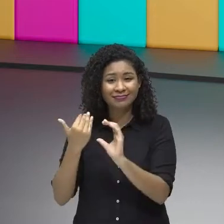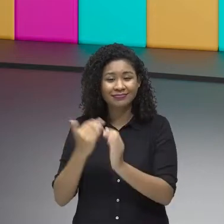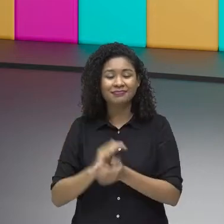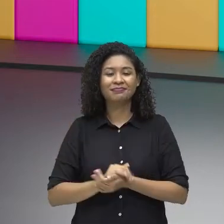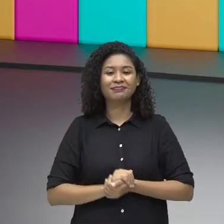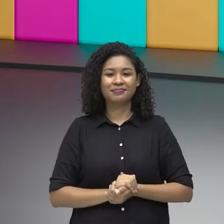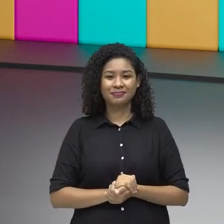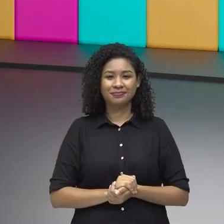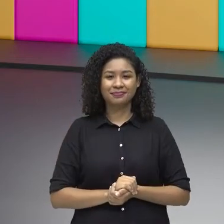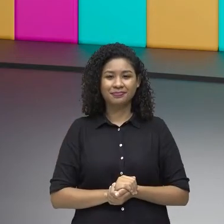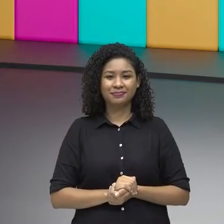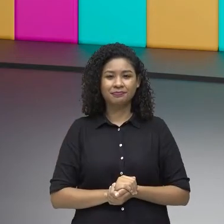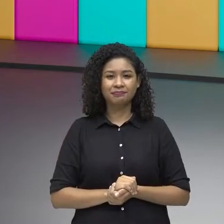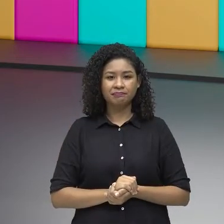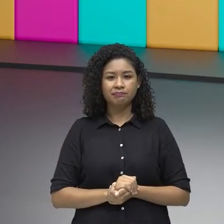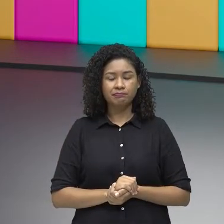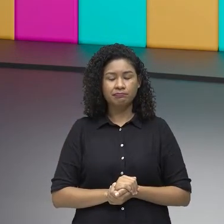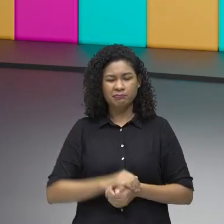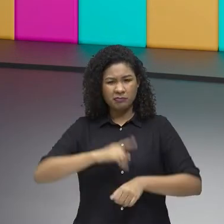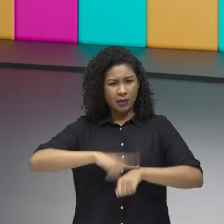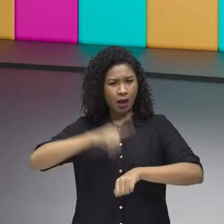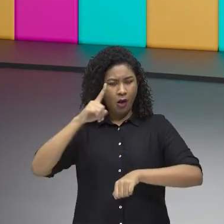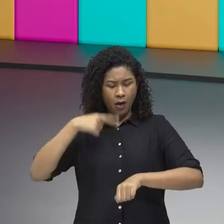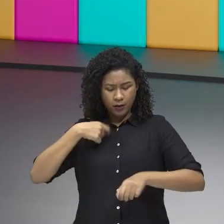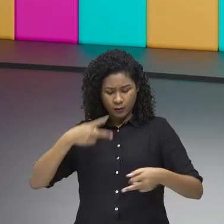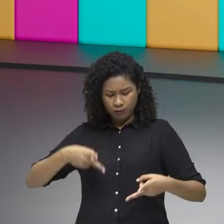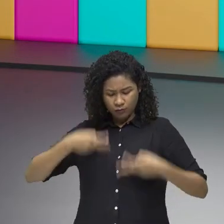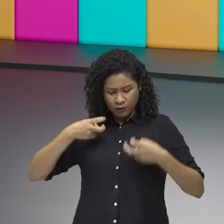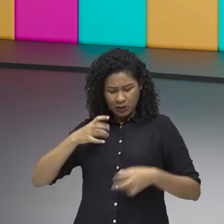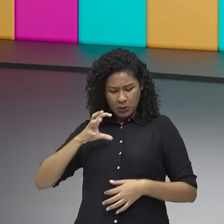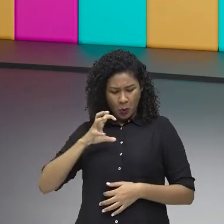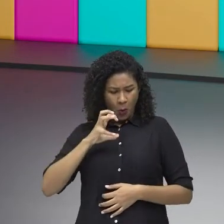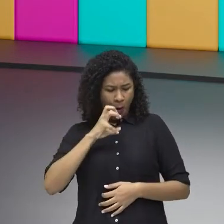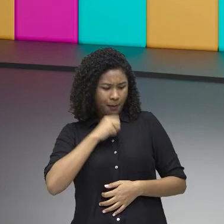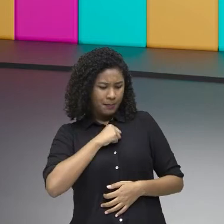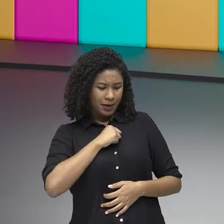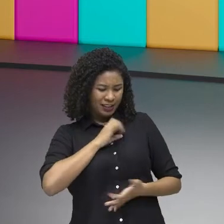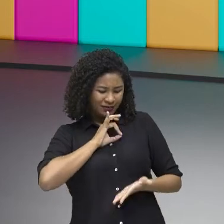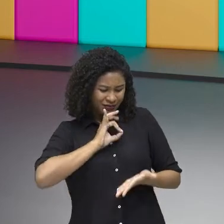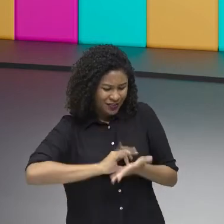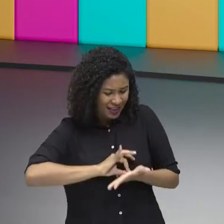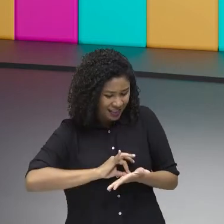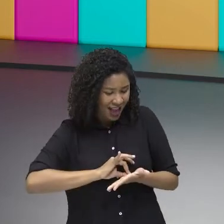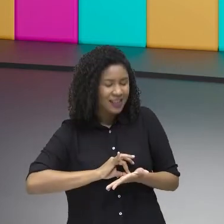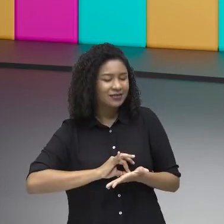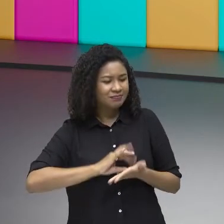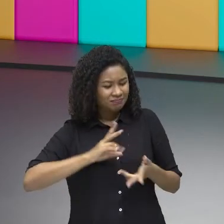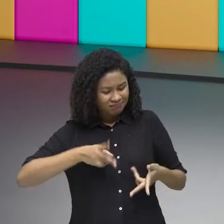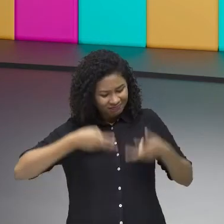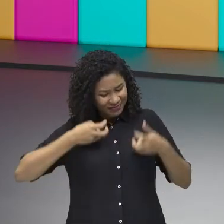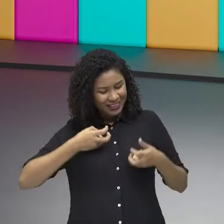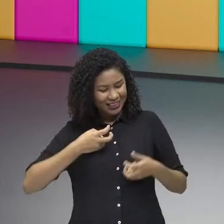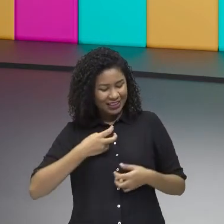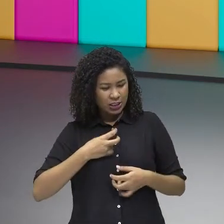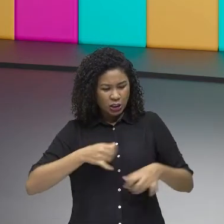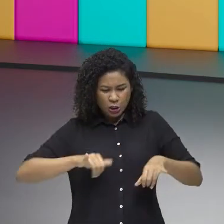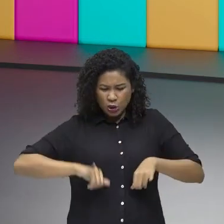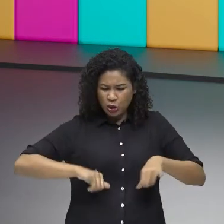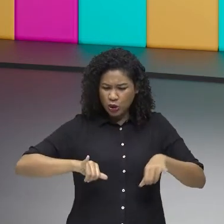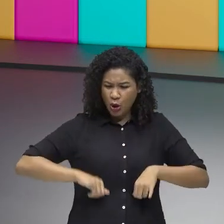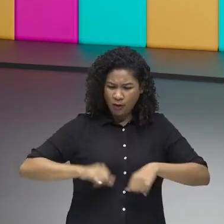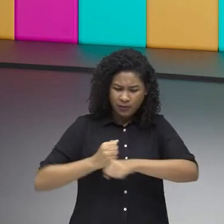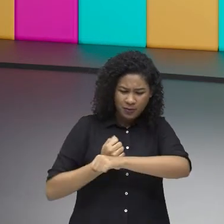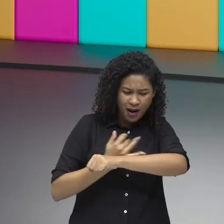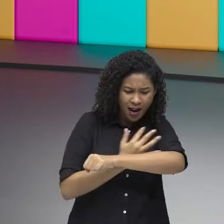aqui. Quando me amei de verdade, pude perceber que o sofrimento emocional é um sinal de que estou